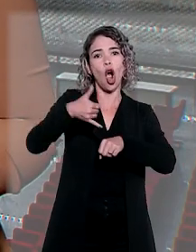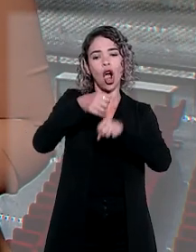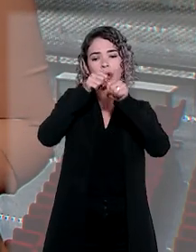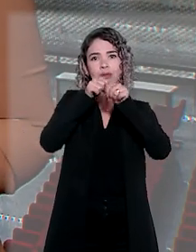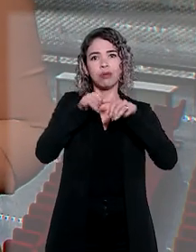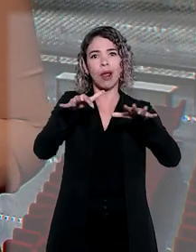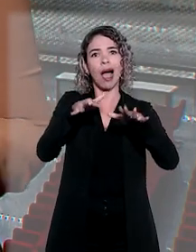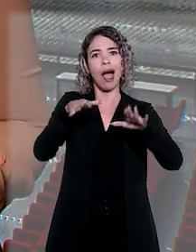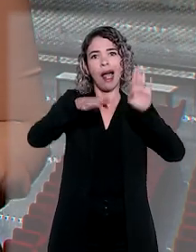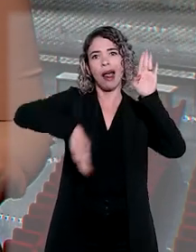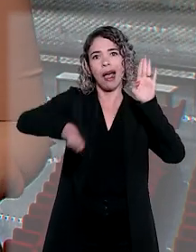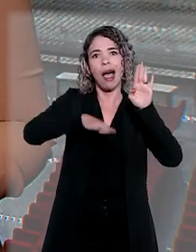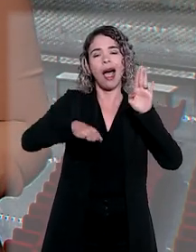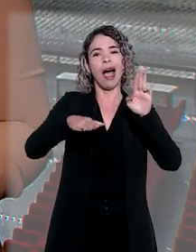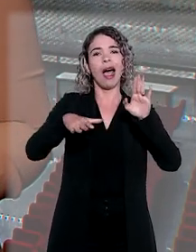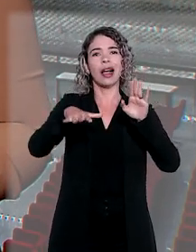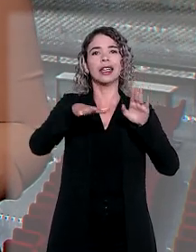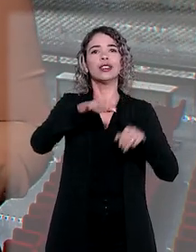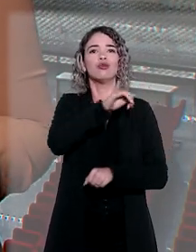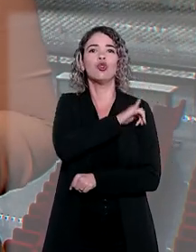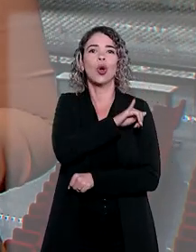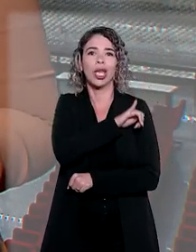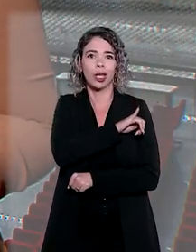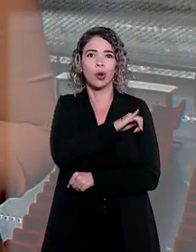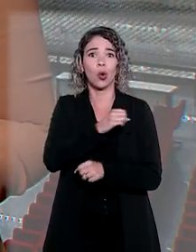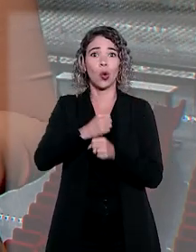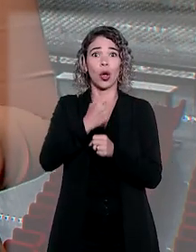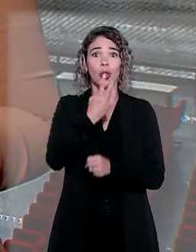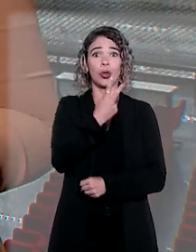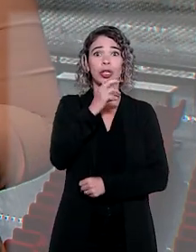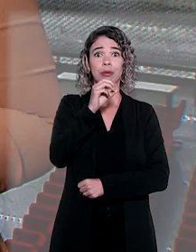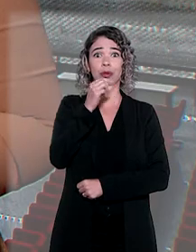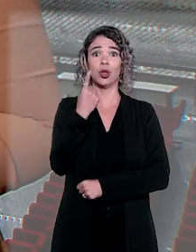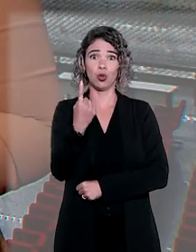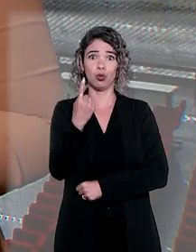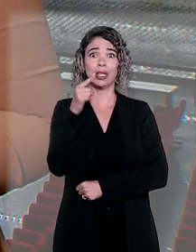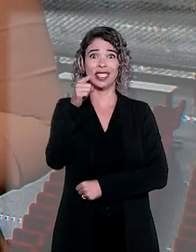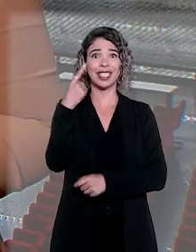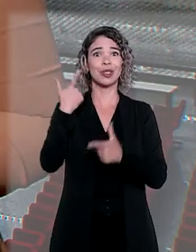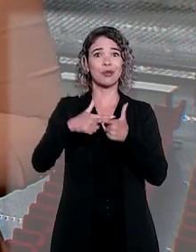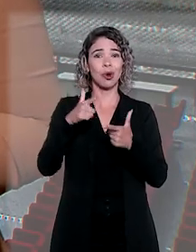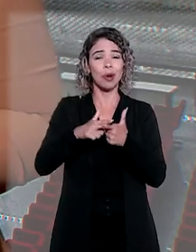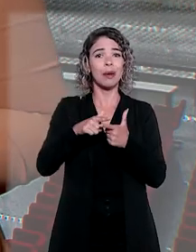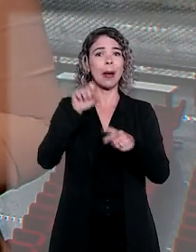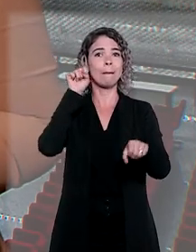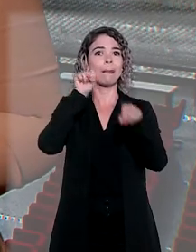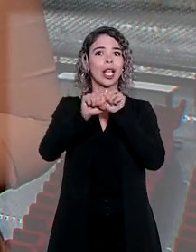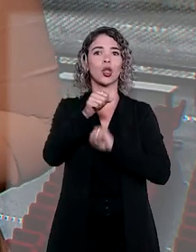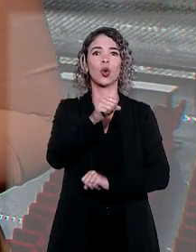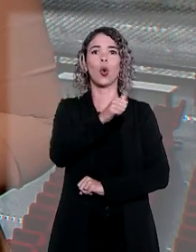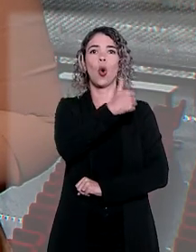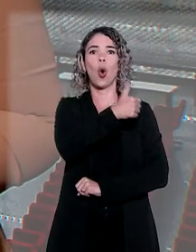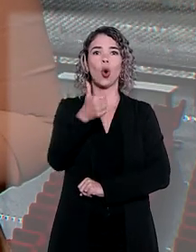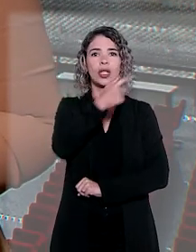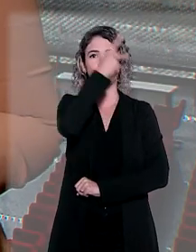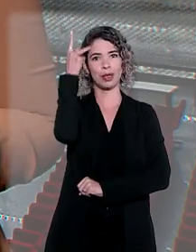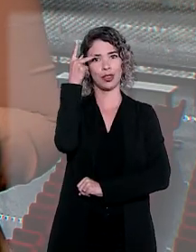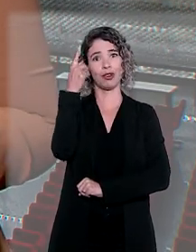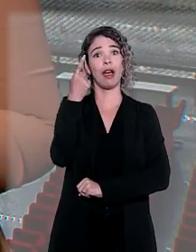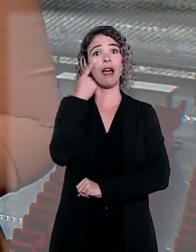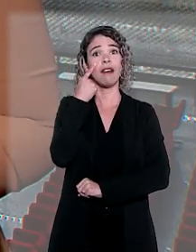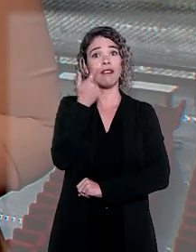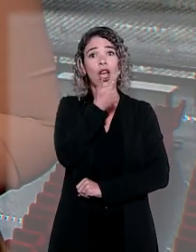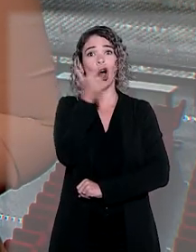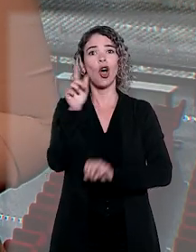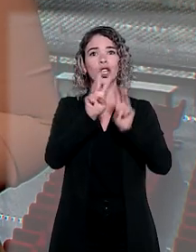derramamento de óleo em acidente com plataforma no litoral fluminense em 2001. A tragédia deixou 11 mortos.